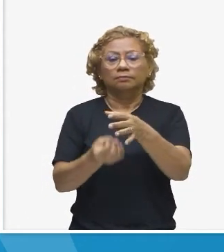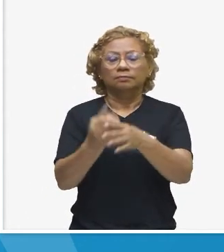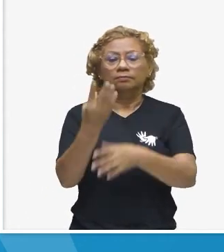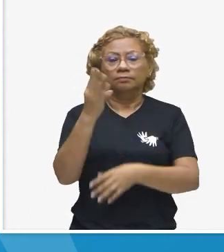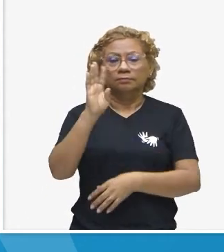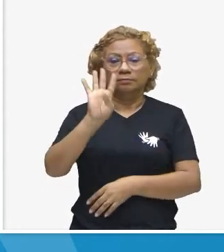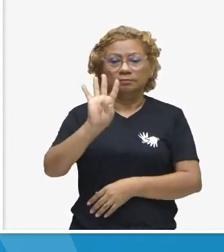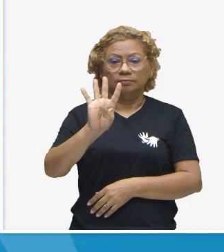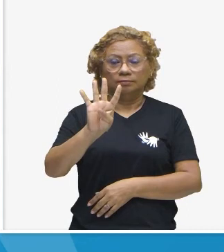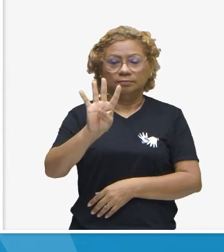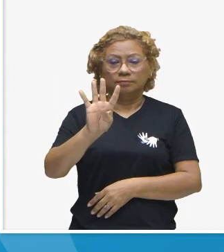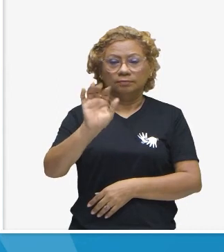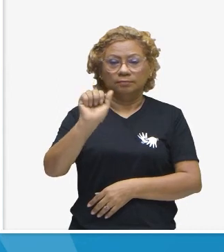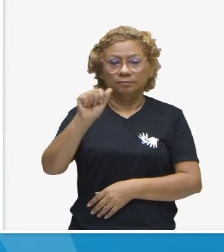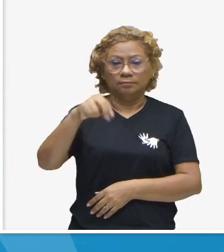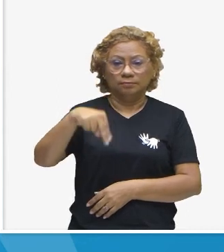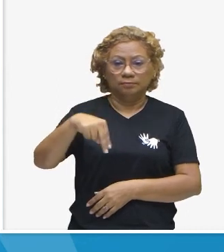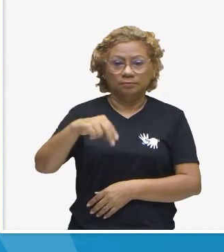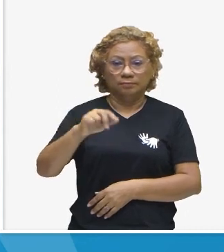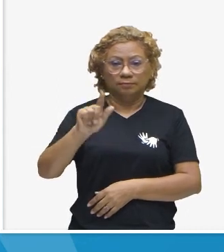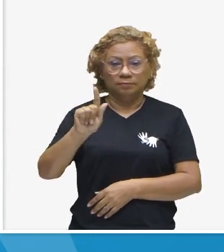ângulos.